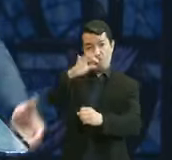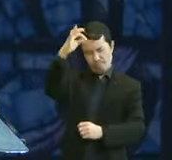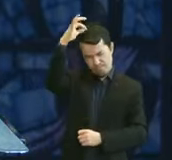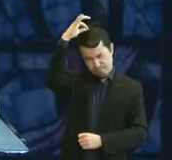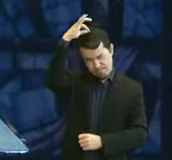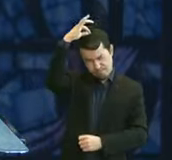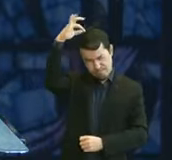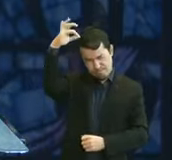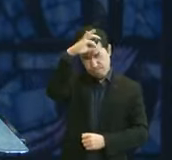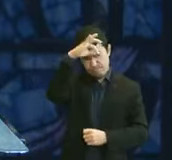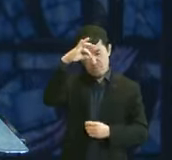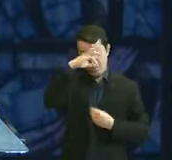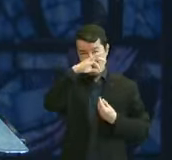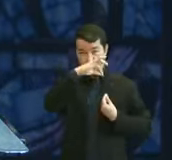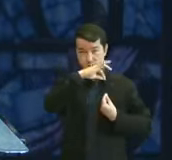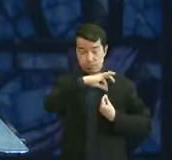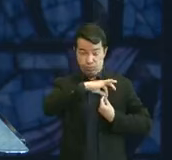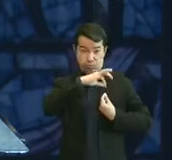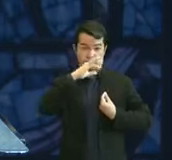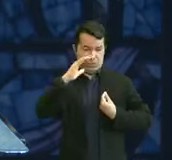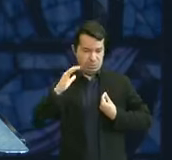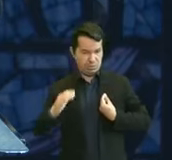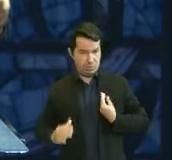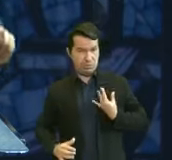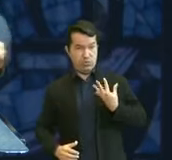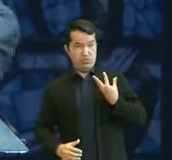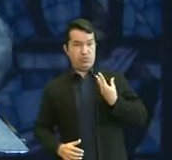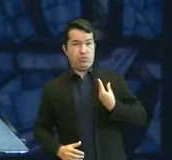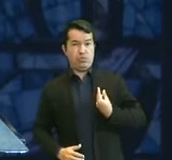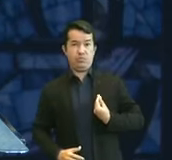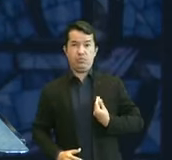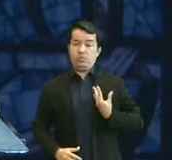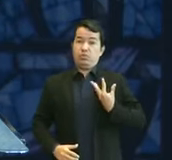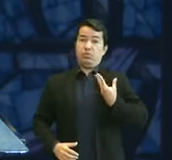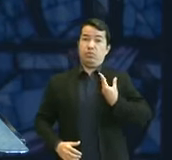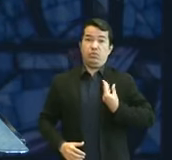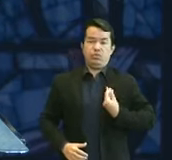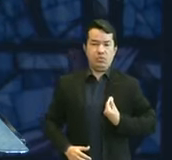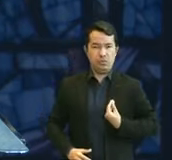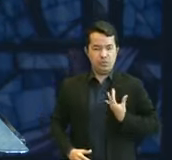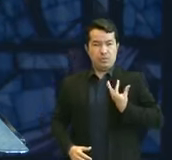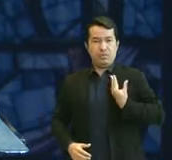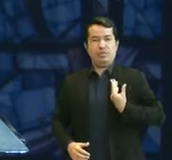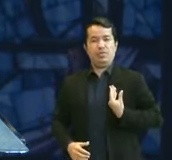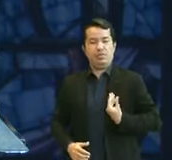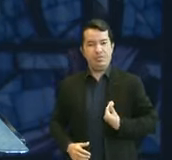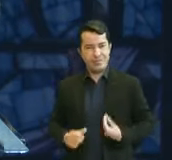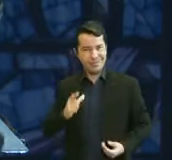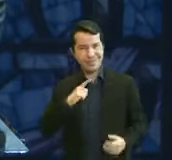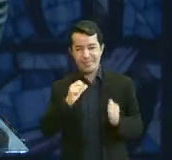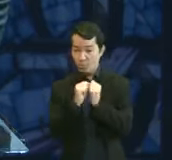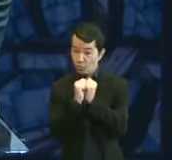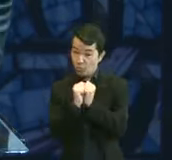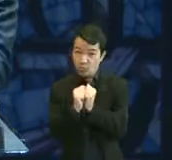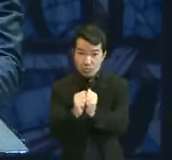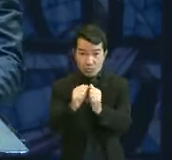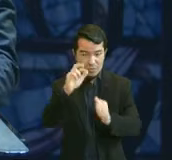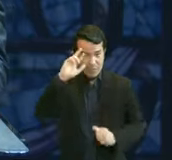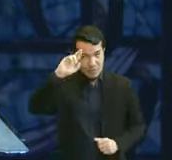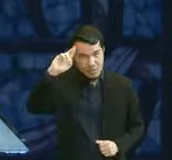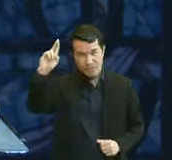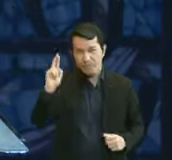plenitude de vida e a tinha alcançado no Senhor. E hoje, junto com você, eu